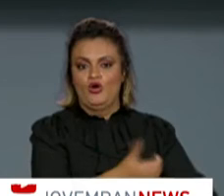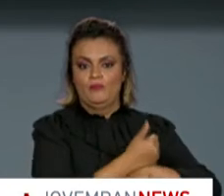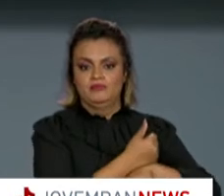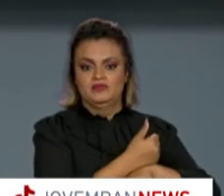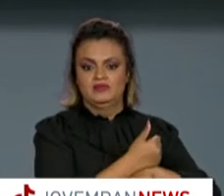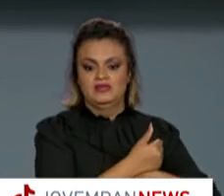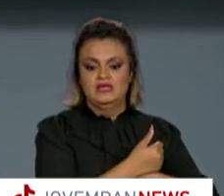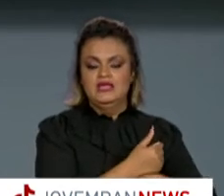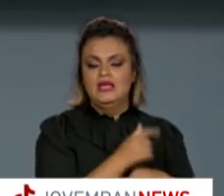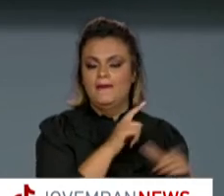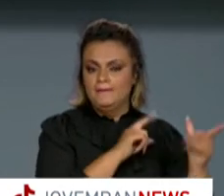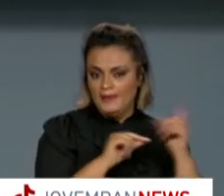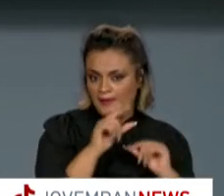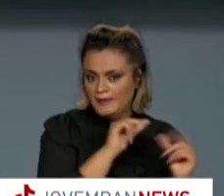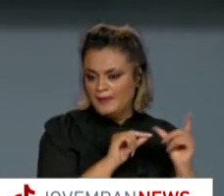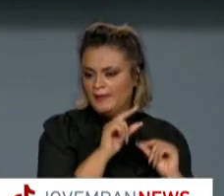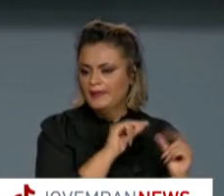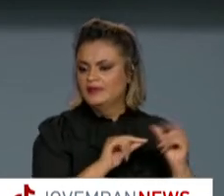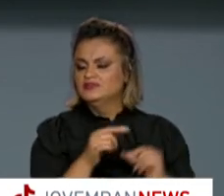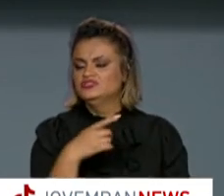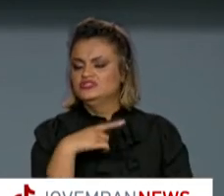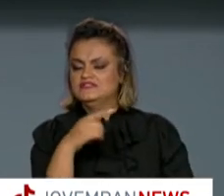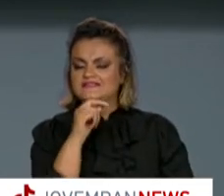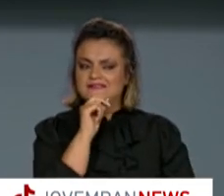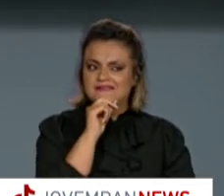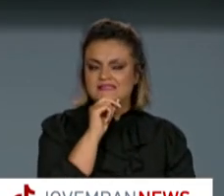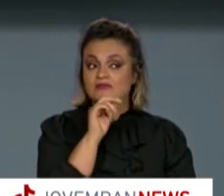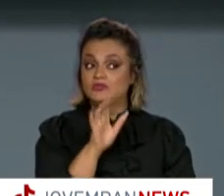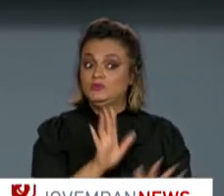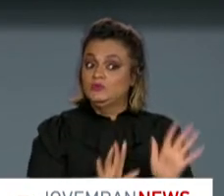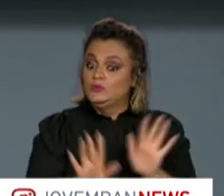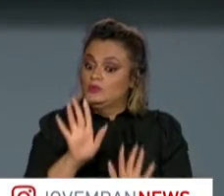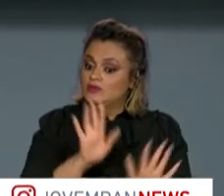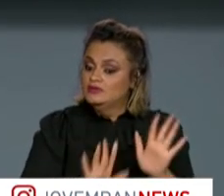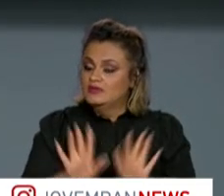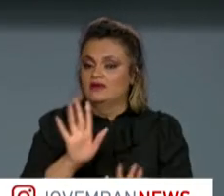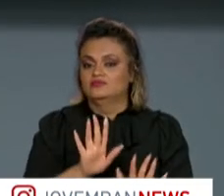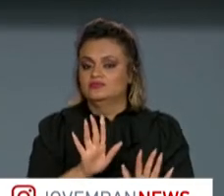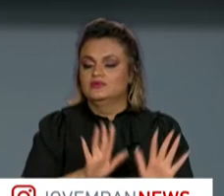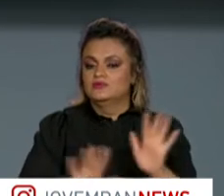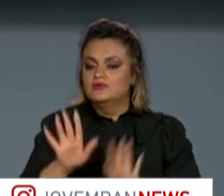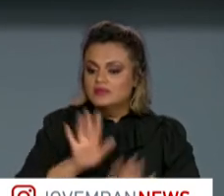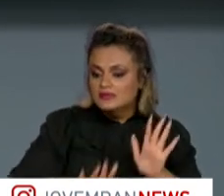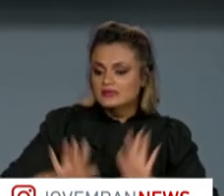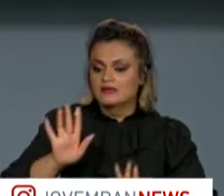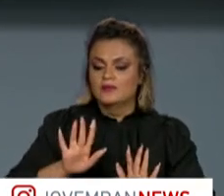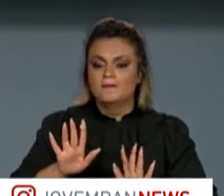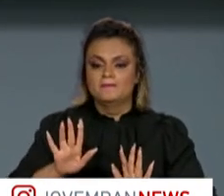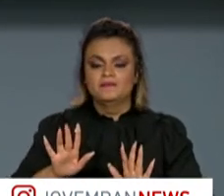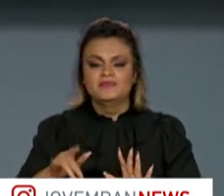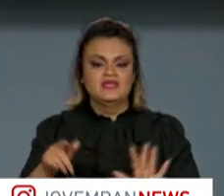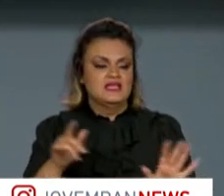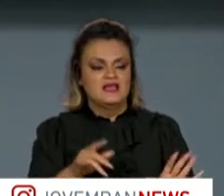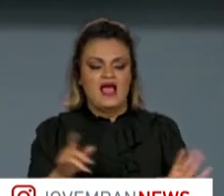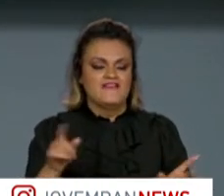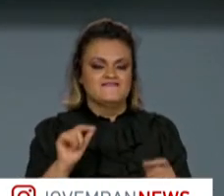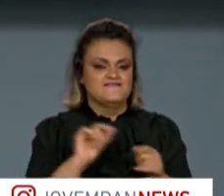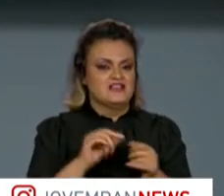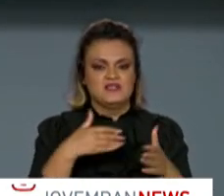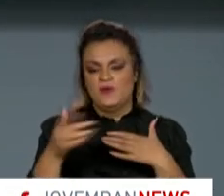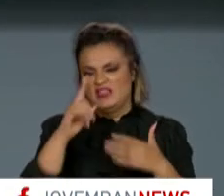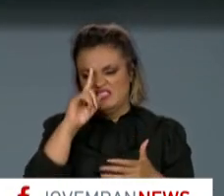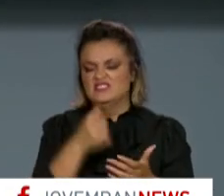E aqueles rumores nos fizeram ter cautela e não estimular,